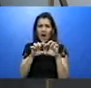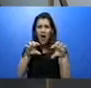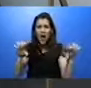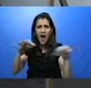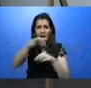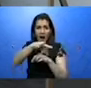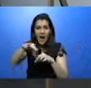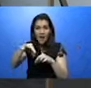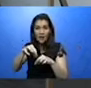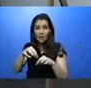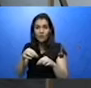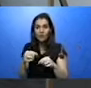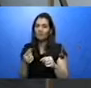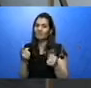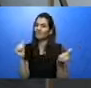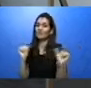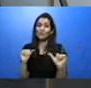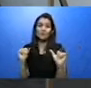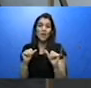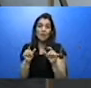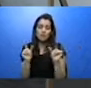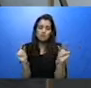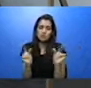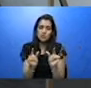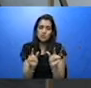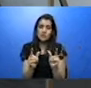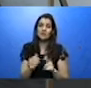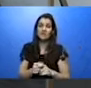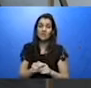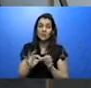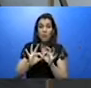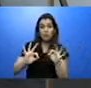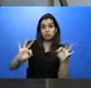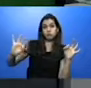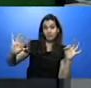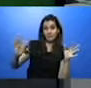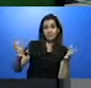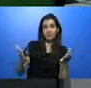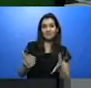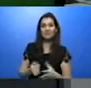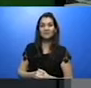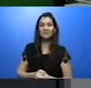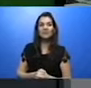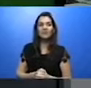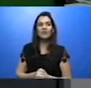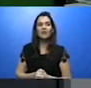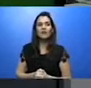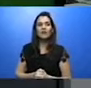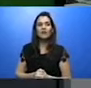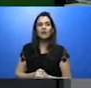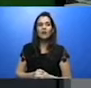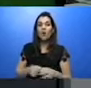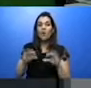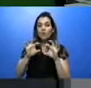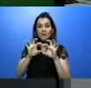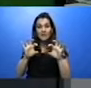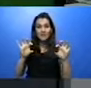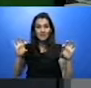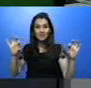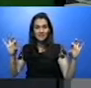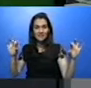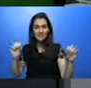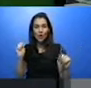tá? Então, vamos lá. Continuando a nossa leitura, olha. Ou seja, um pedaço de barbante com 1 centímetro